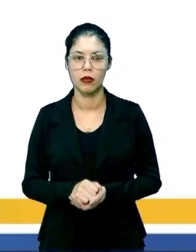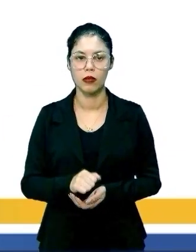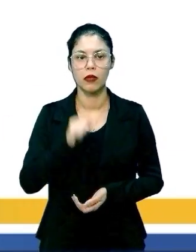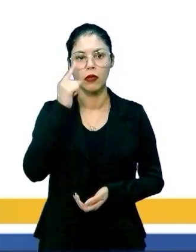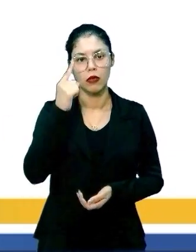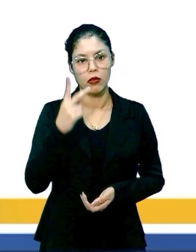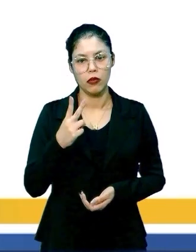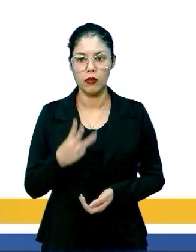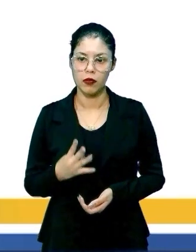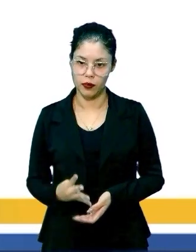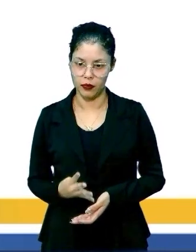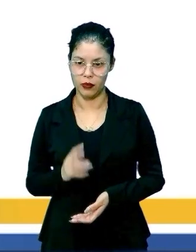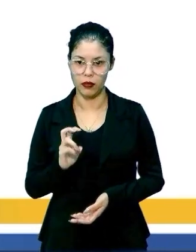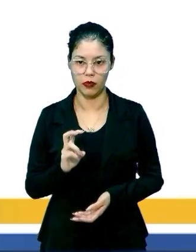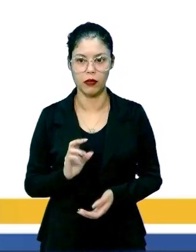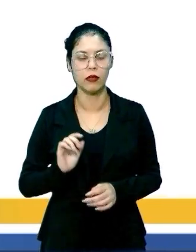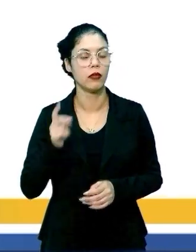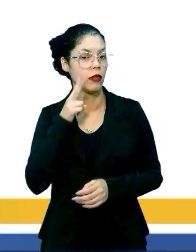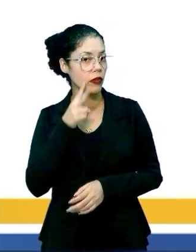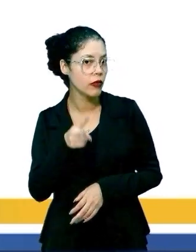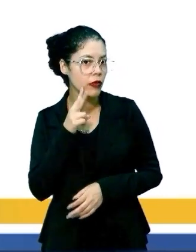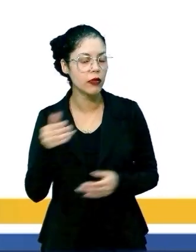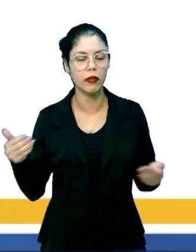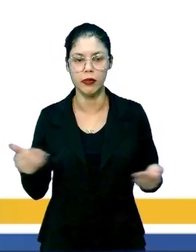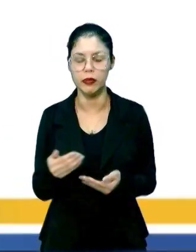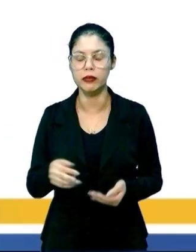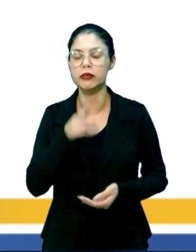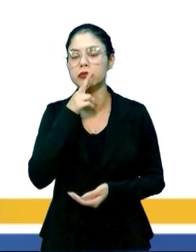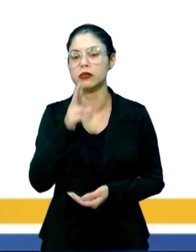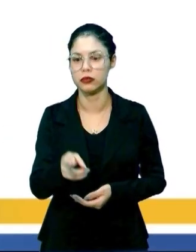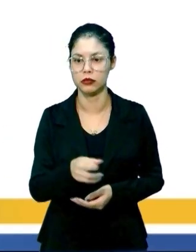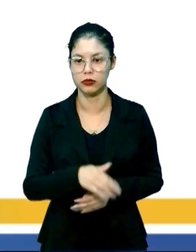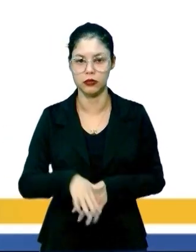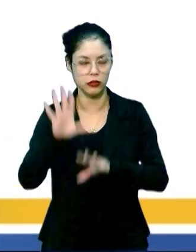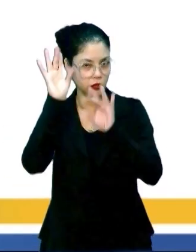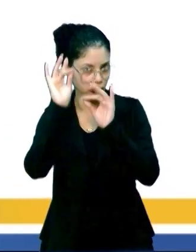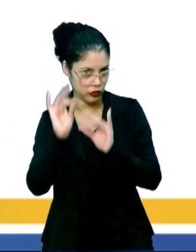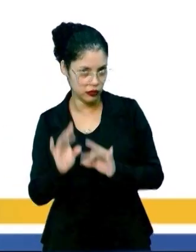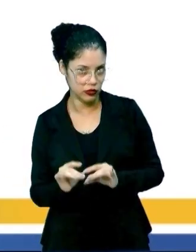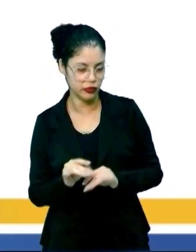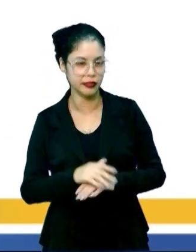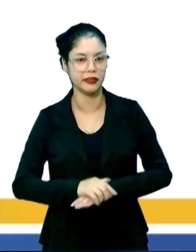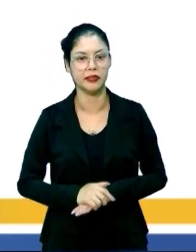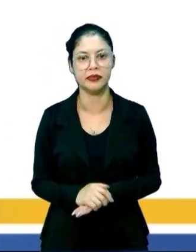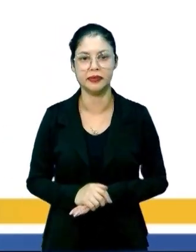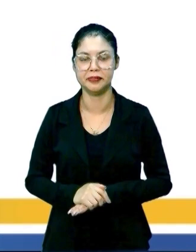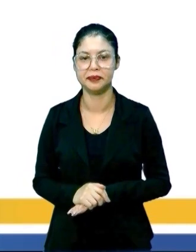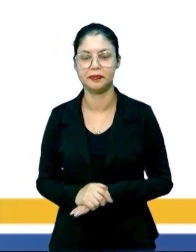5 opções e vamos agora responder essa questão.